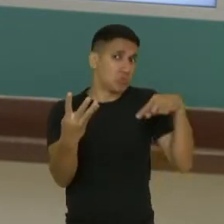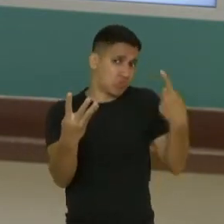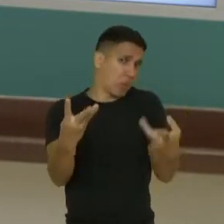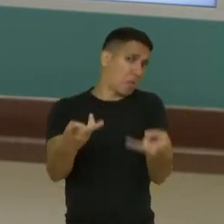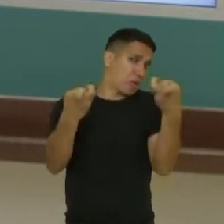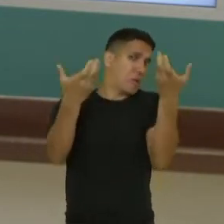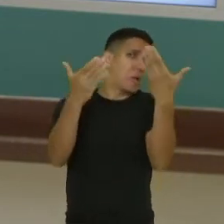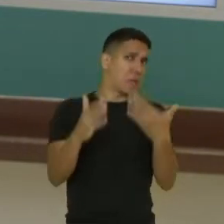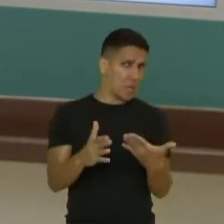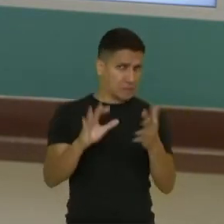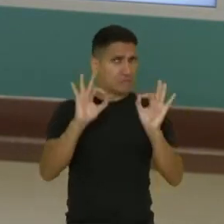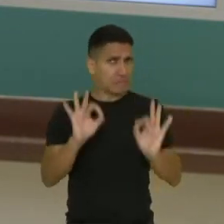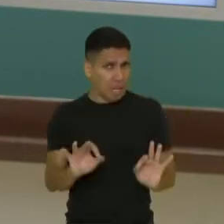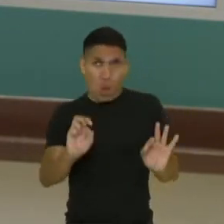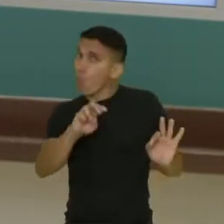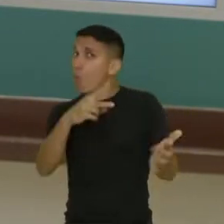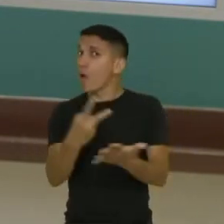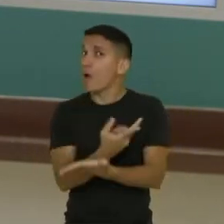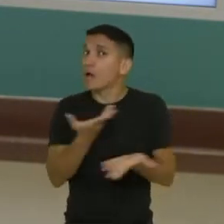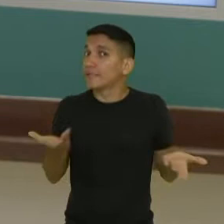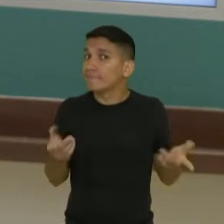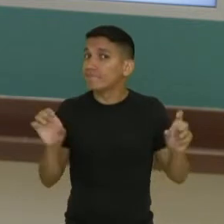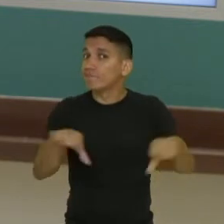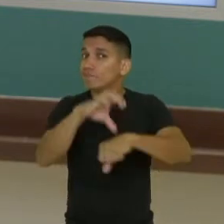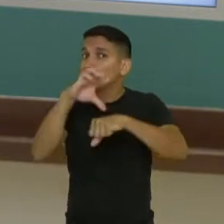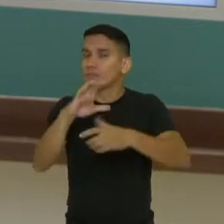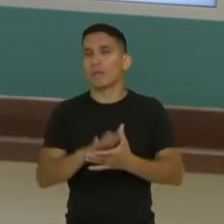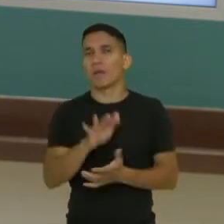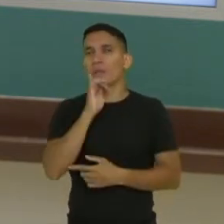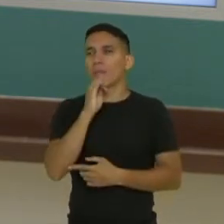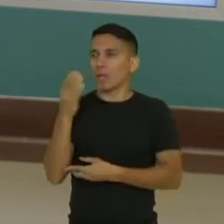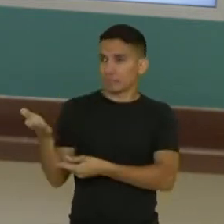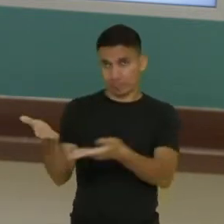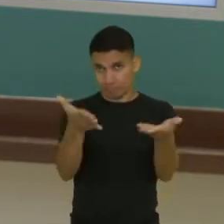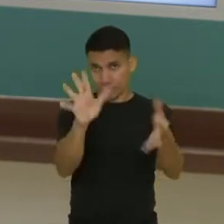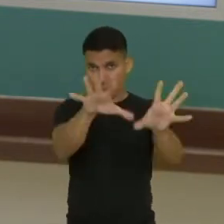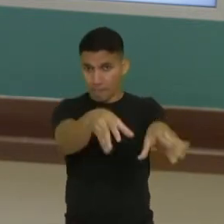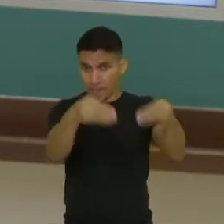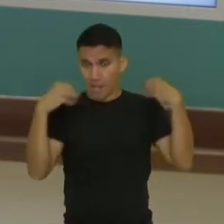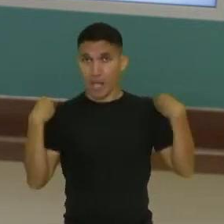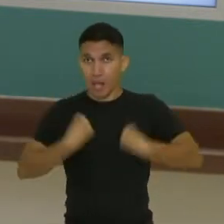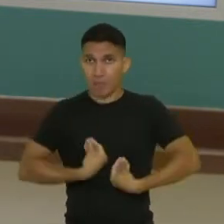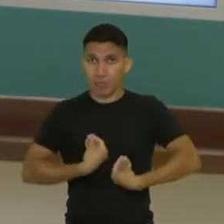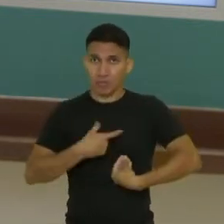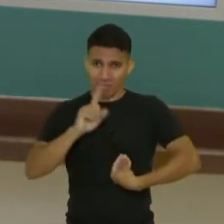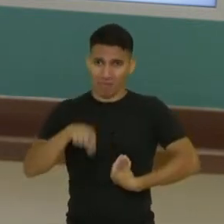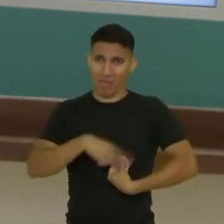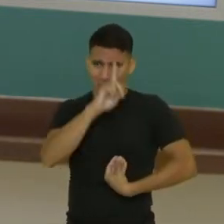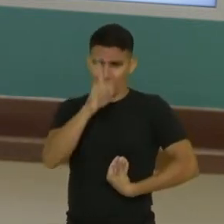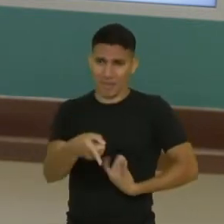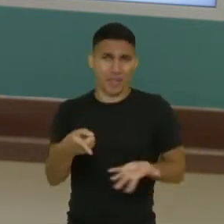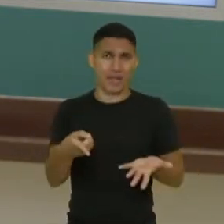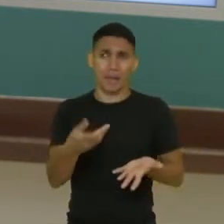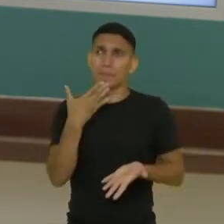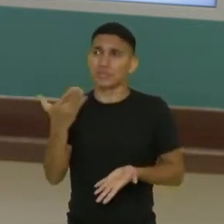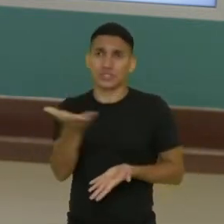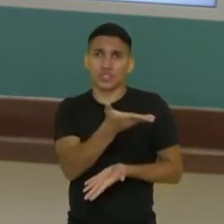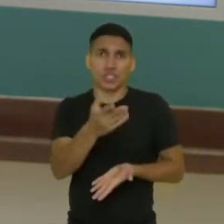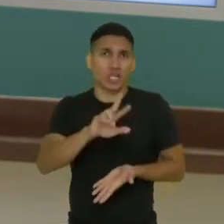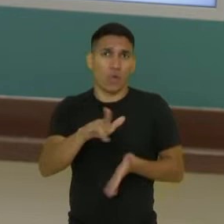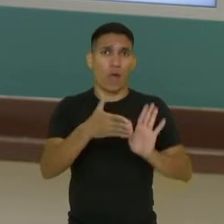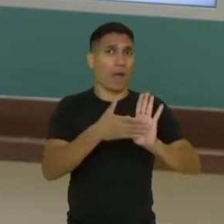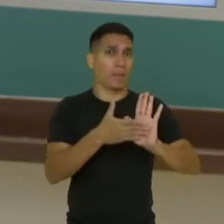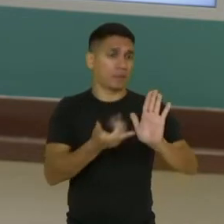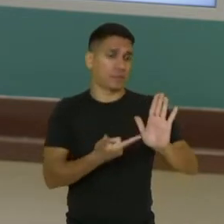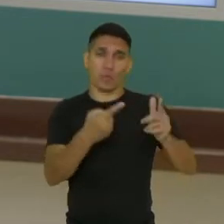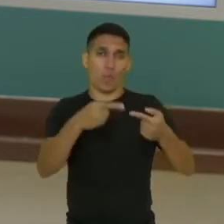analisar se é verdadeiro ou falso. Se eu falo assim, pegue a blusa para mim, é um imperativo, não é então uma proposição.